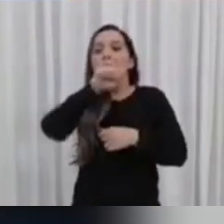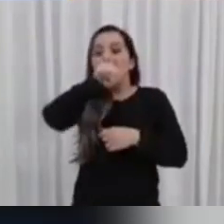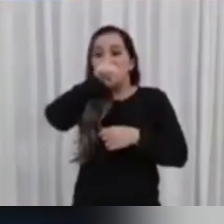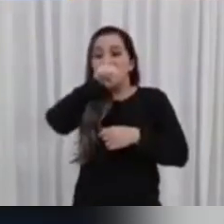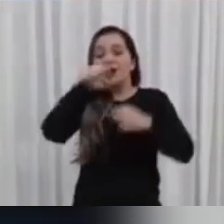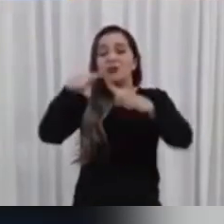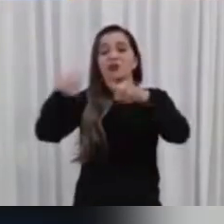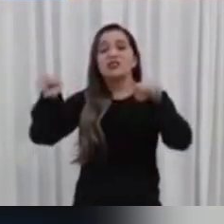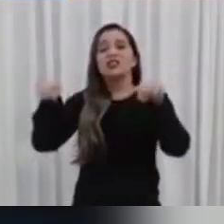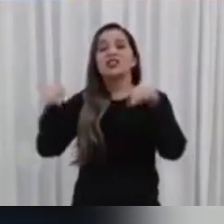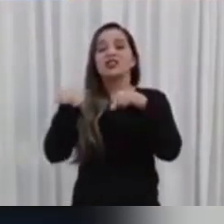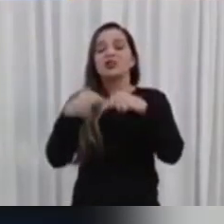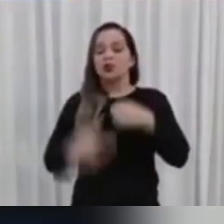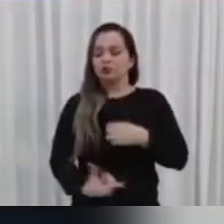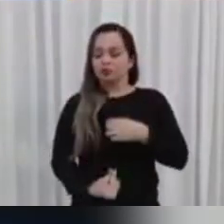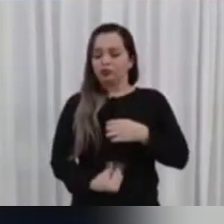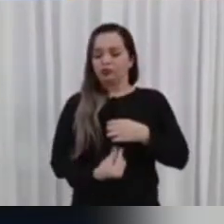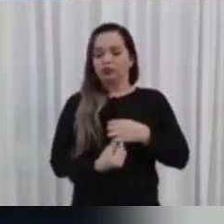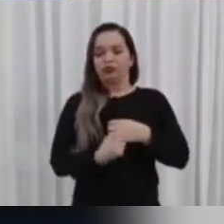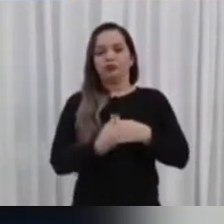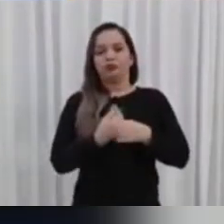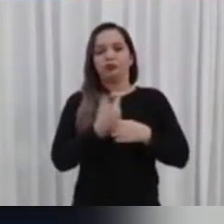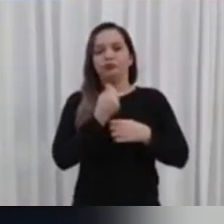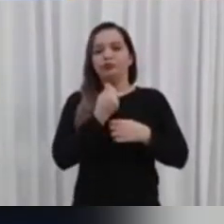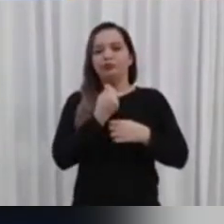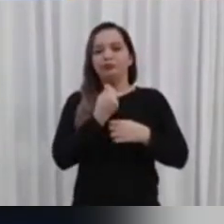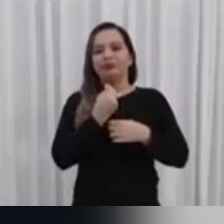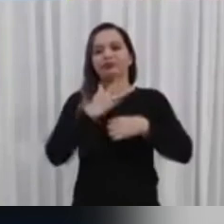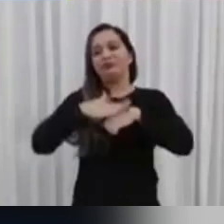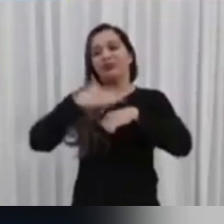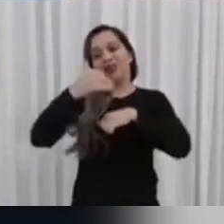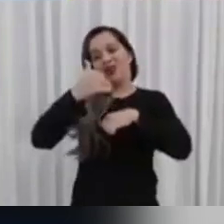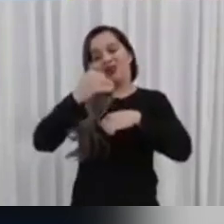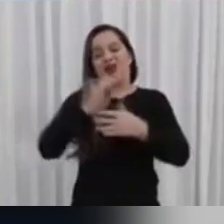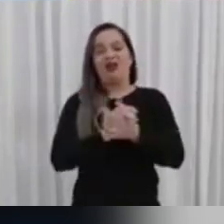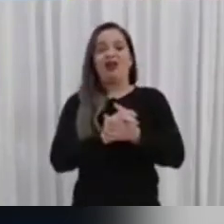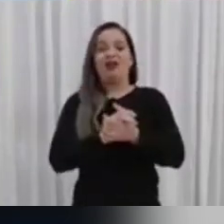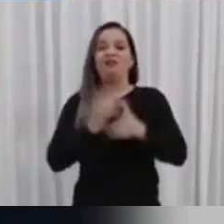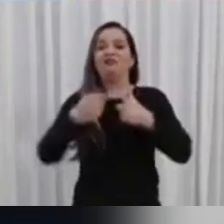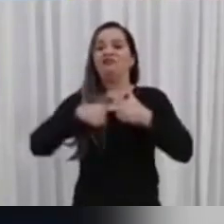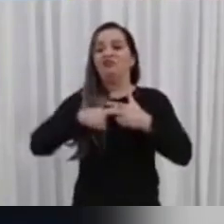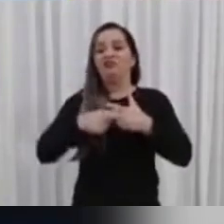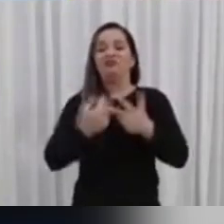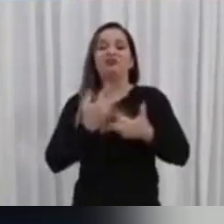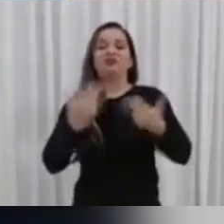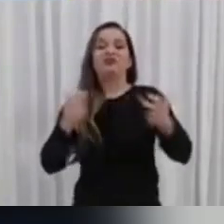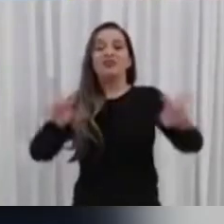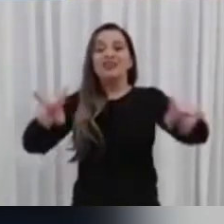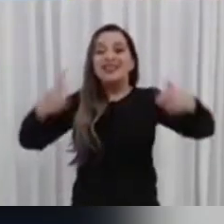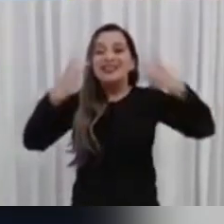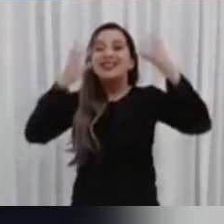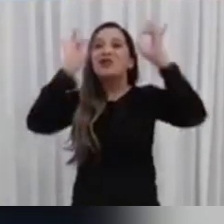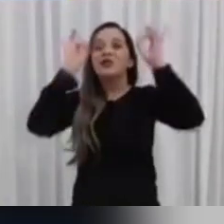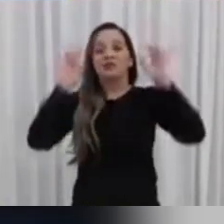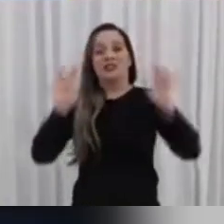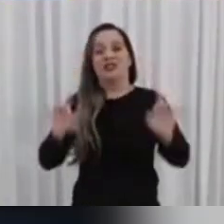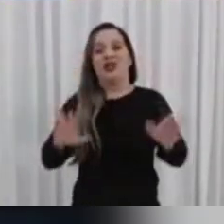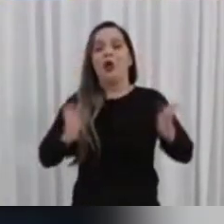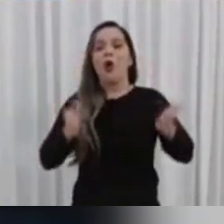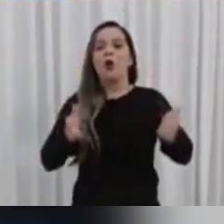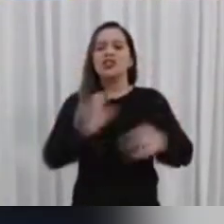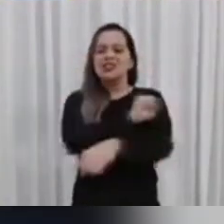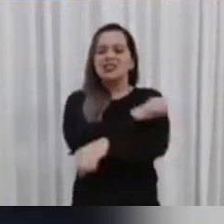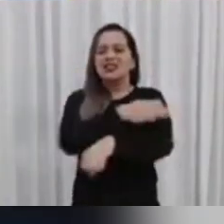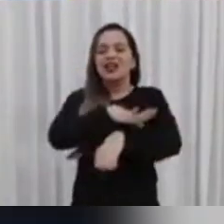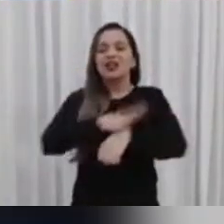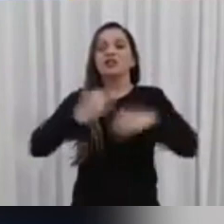Radioterapia, que precisa também de uma atenção especial. Hoje, em Santarém, a gente precisa que nosso hospital regional ele